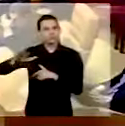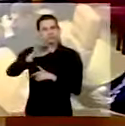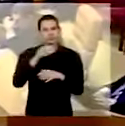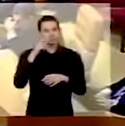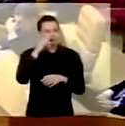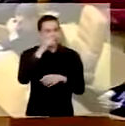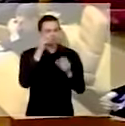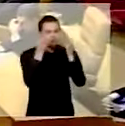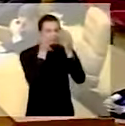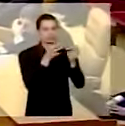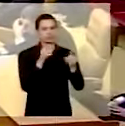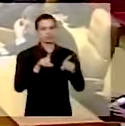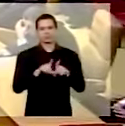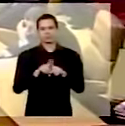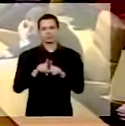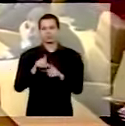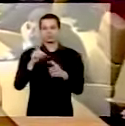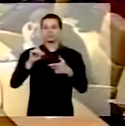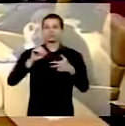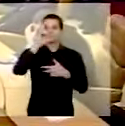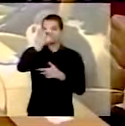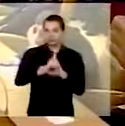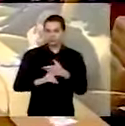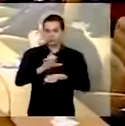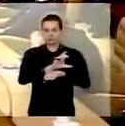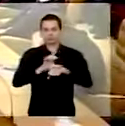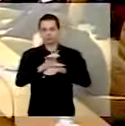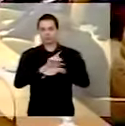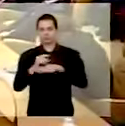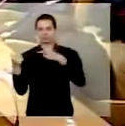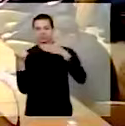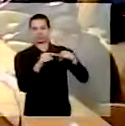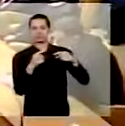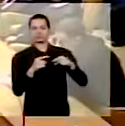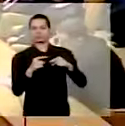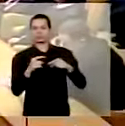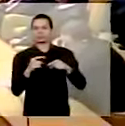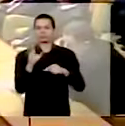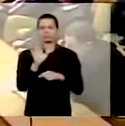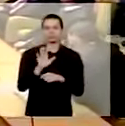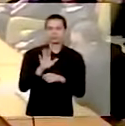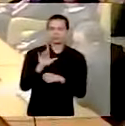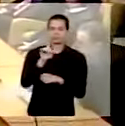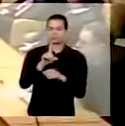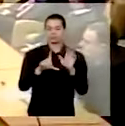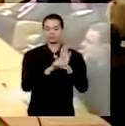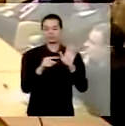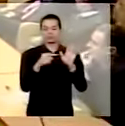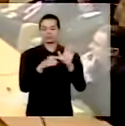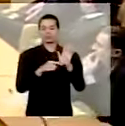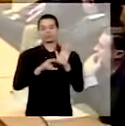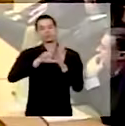questiona o direito constitucional à crítica, mas ele não pode derivar